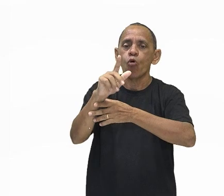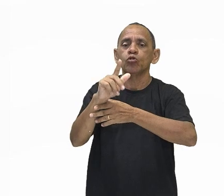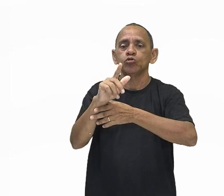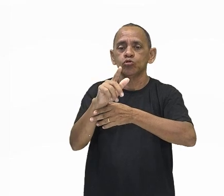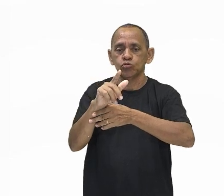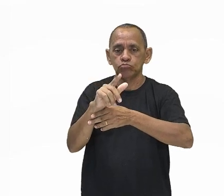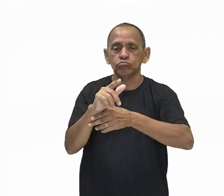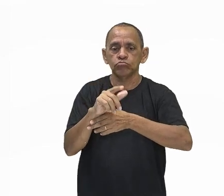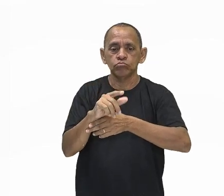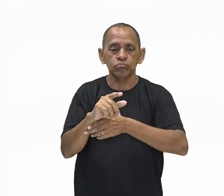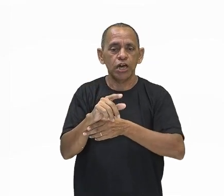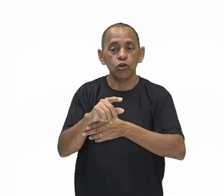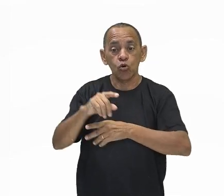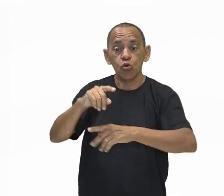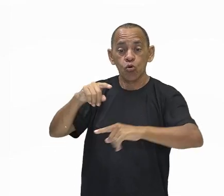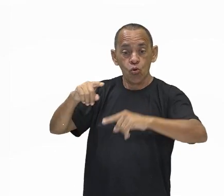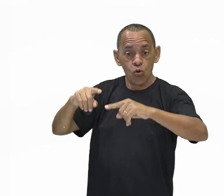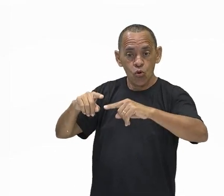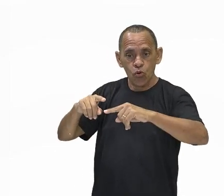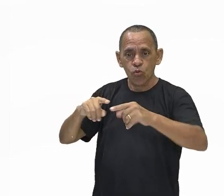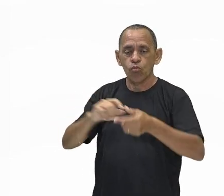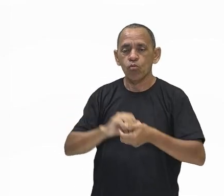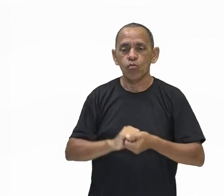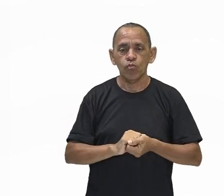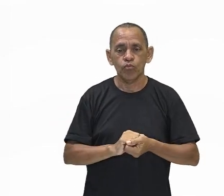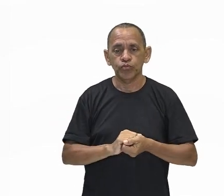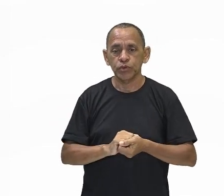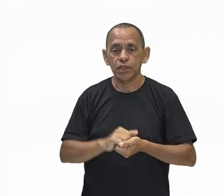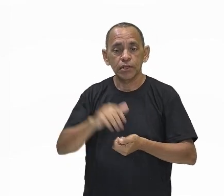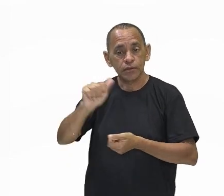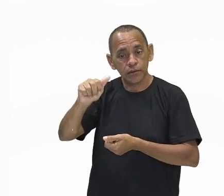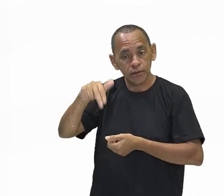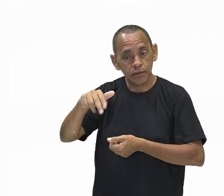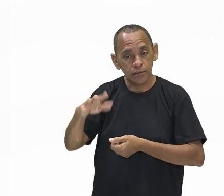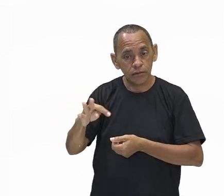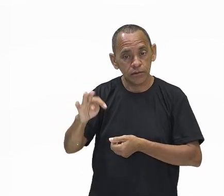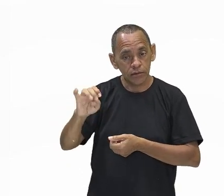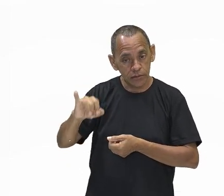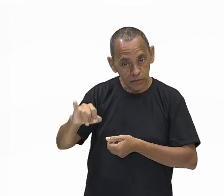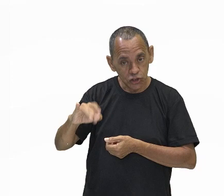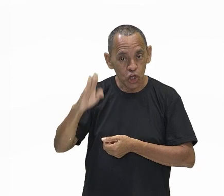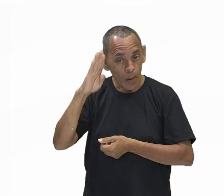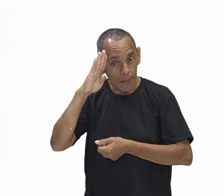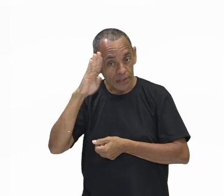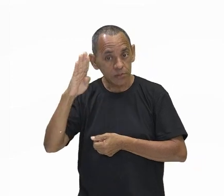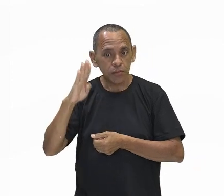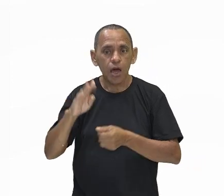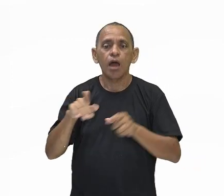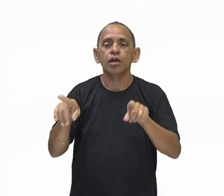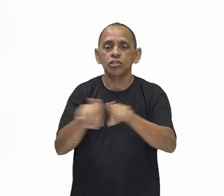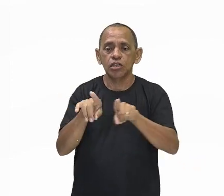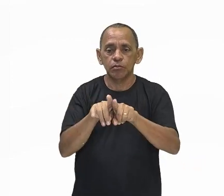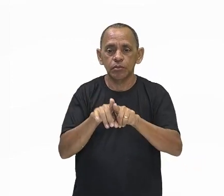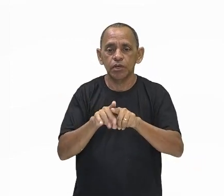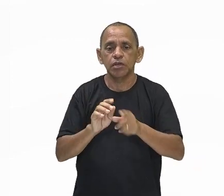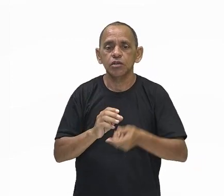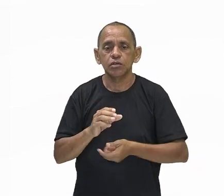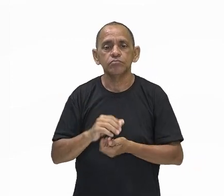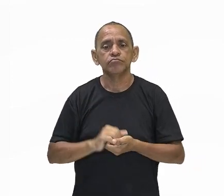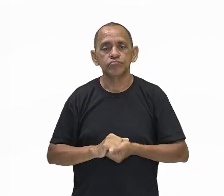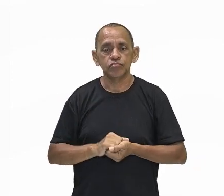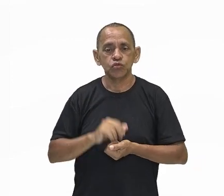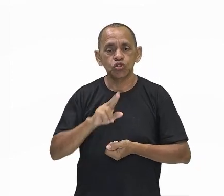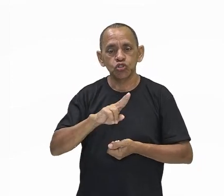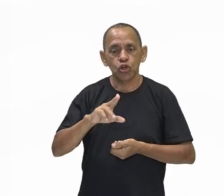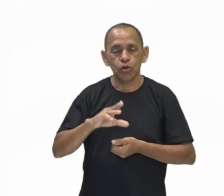os pontos Ais ali, que são os focos antiprincipais do objeto e da imagem, também conhecidos como centro